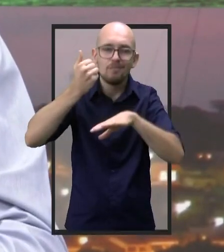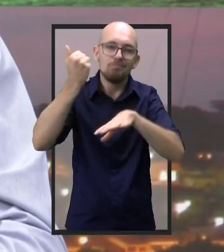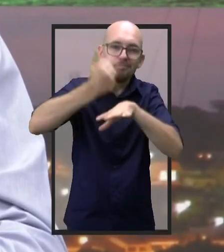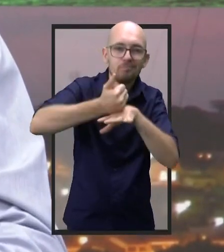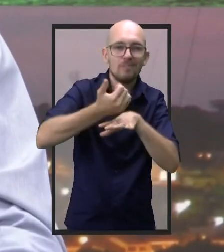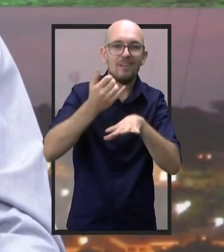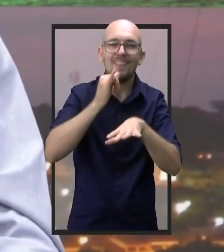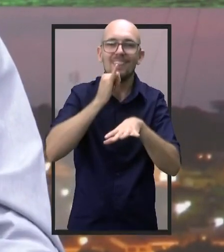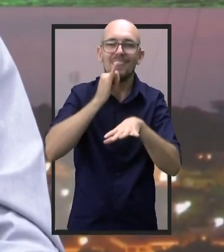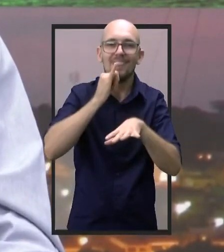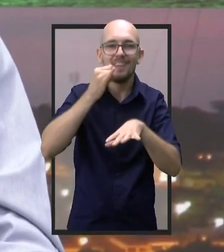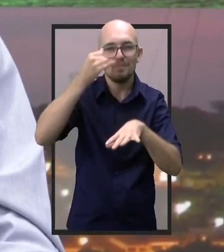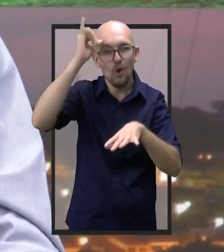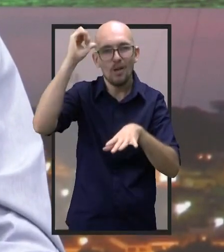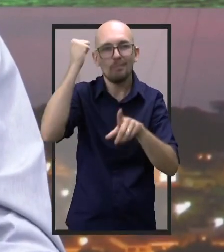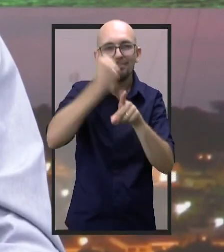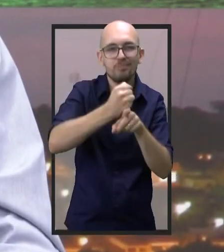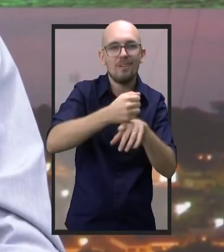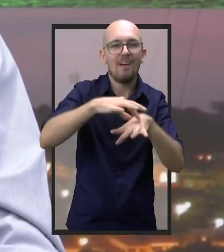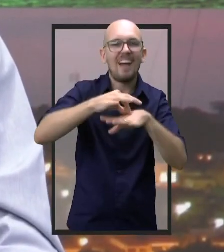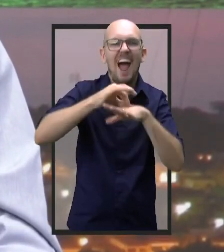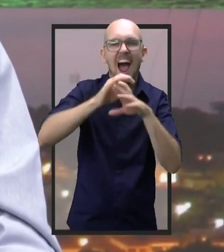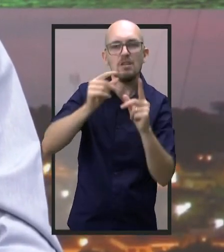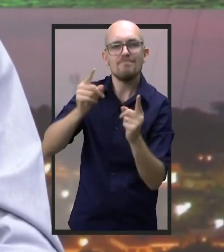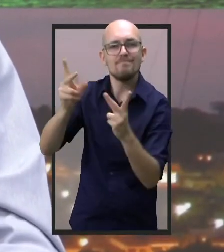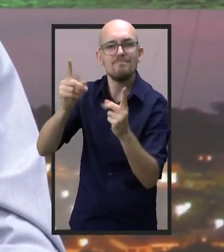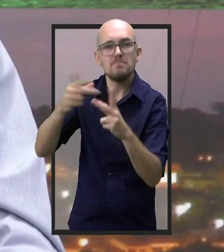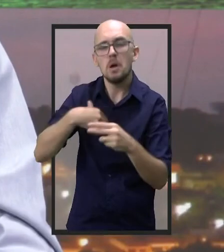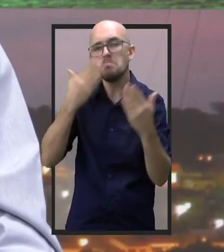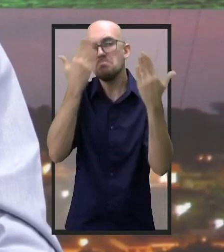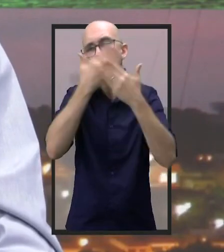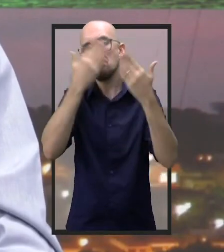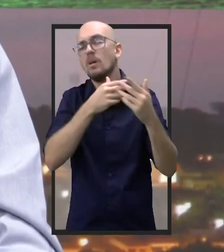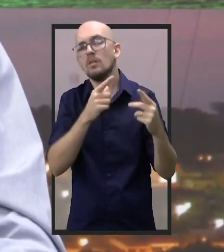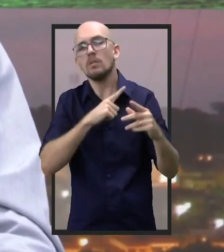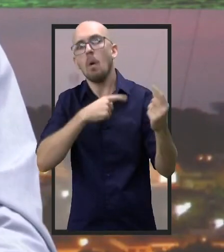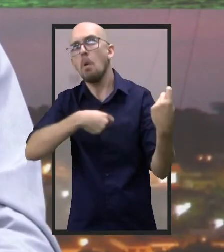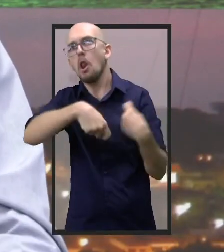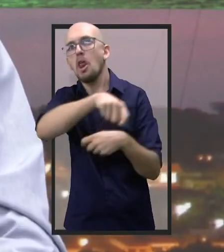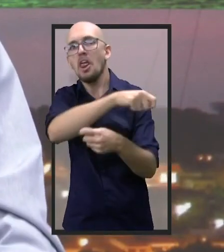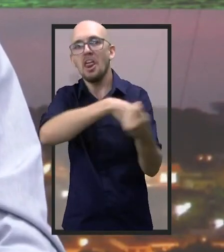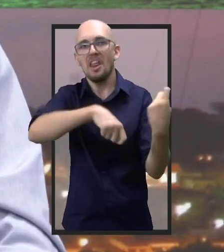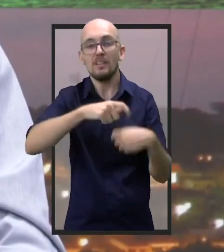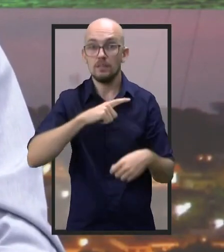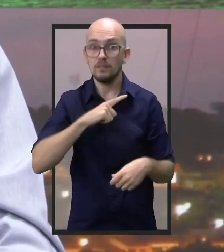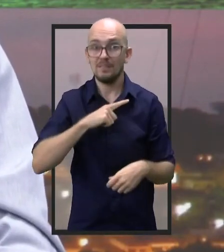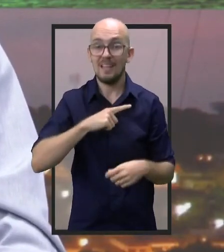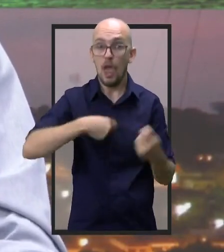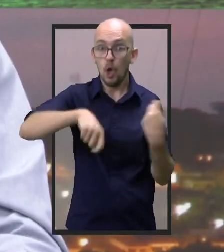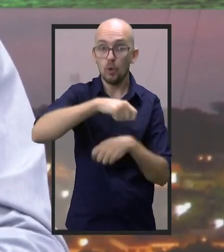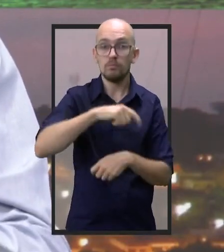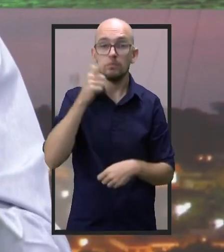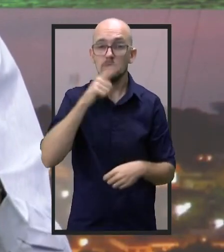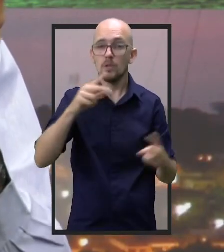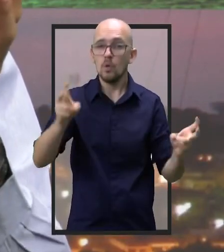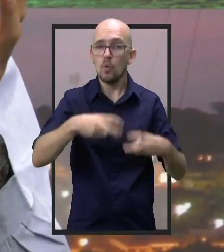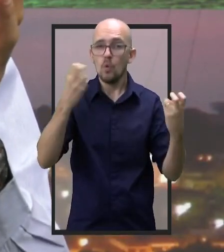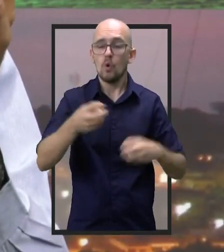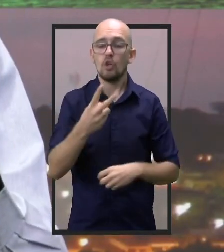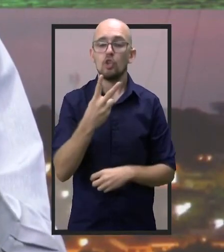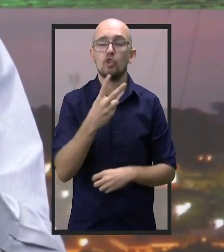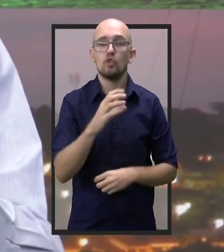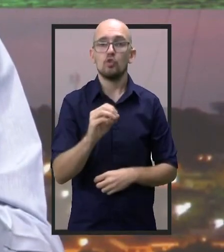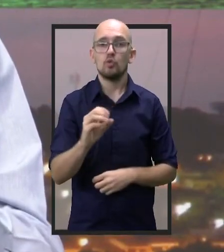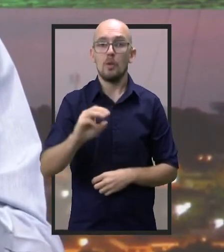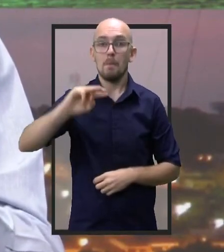Por quê? Se nós pensarmos aqui que as cooperativas aqui inseridas faturam mais de 200 milhões de reais